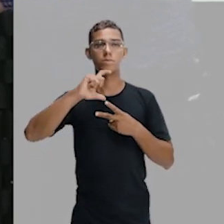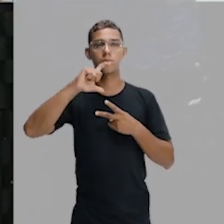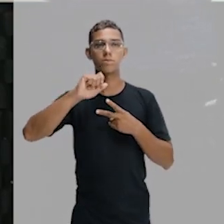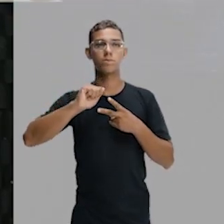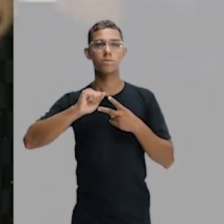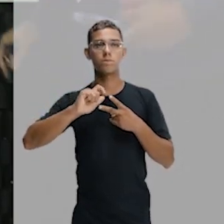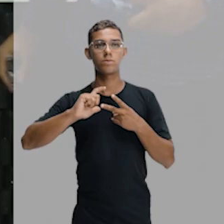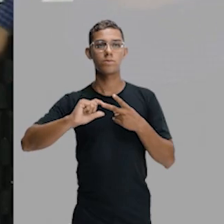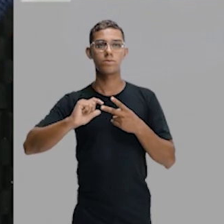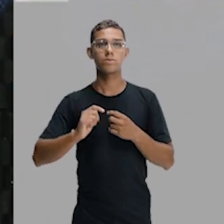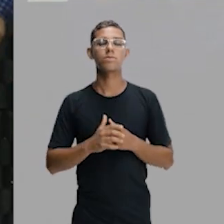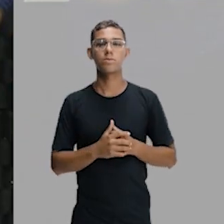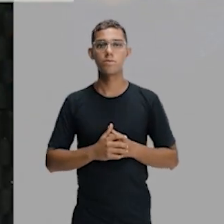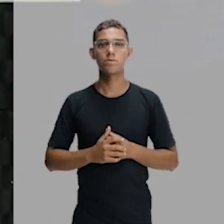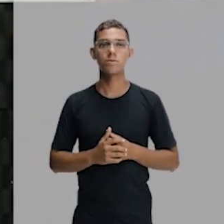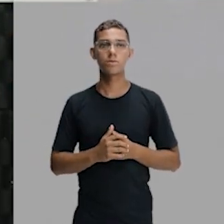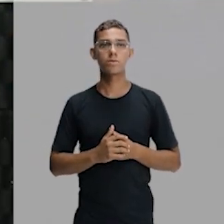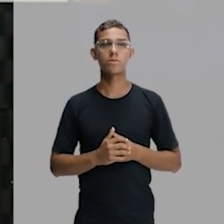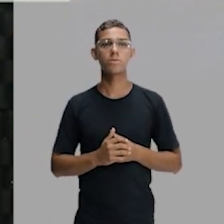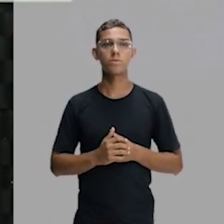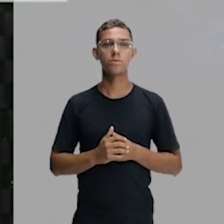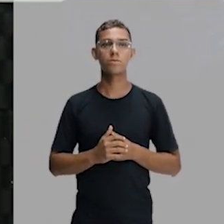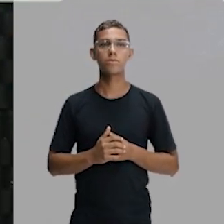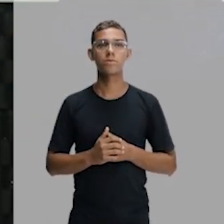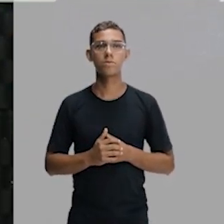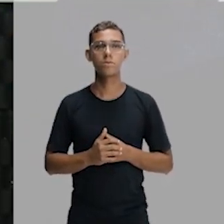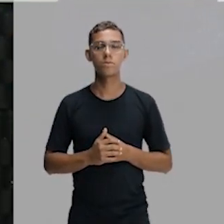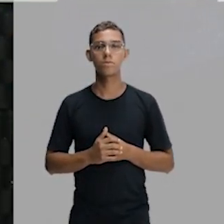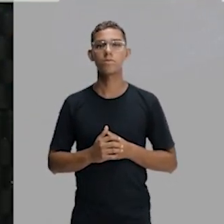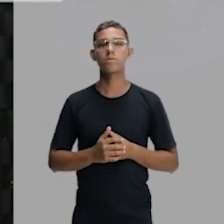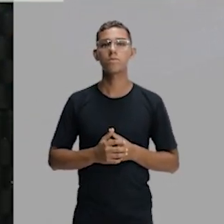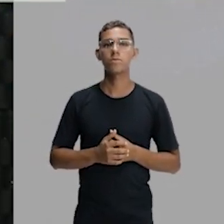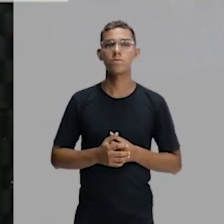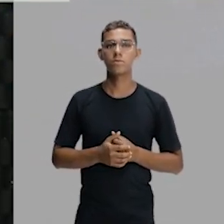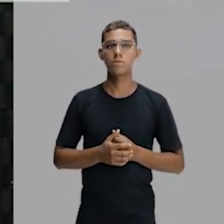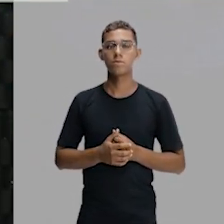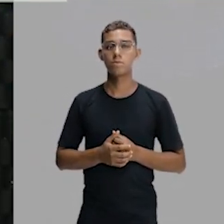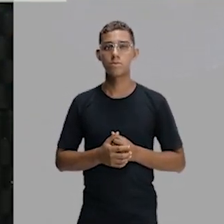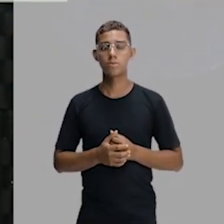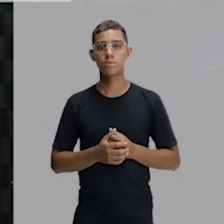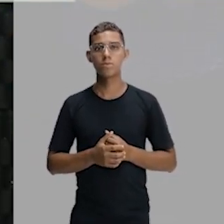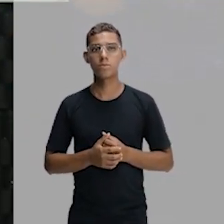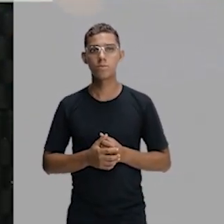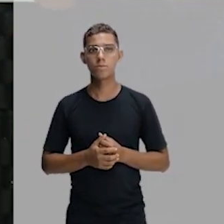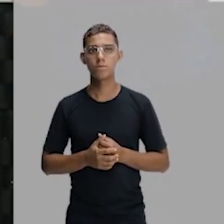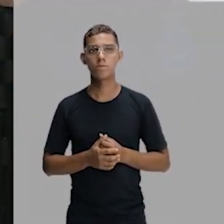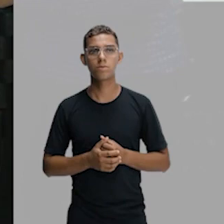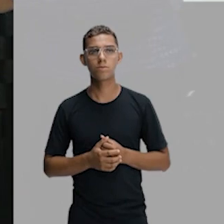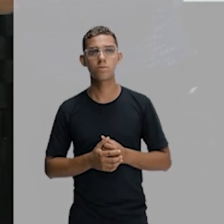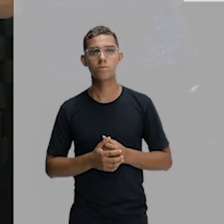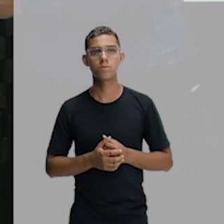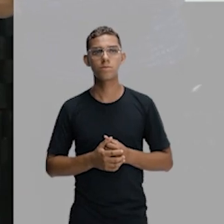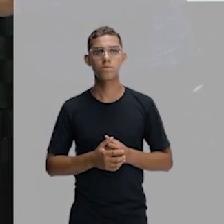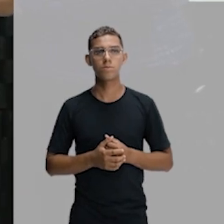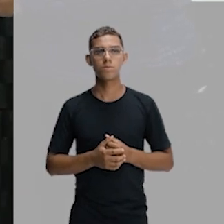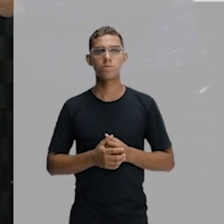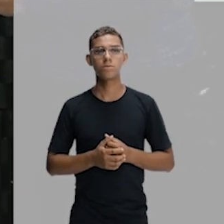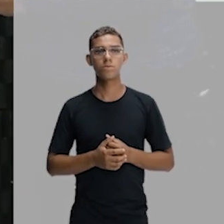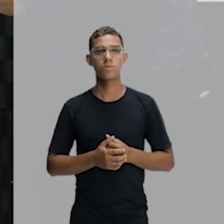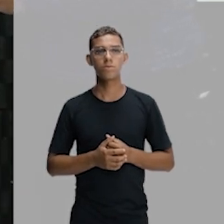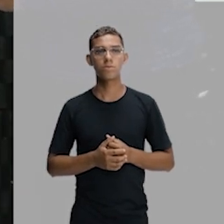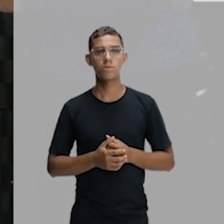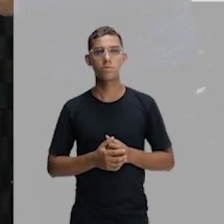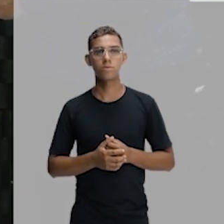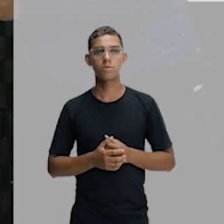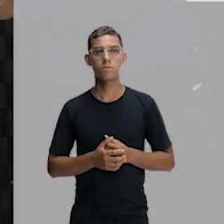de genótipo. Indivíduos heterozigotos foram cruzados entre si. E desse cruzamento,